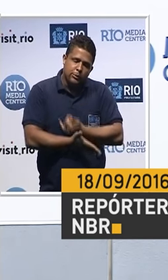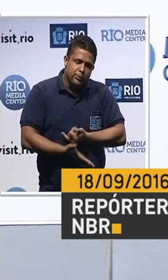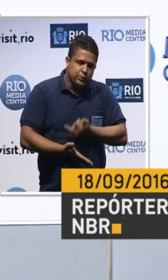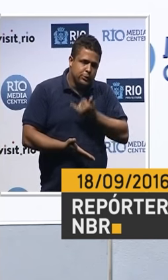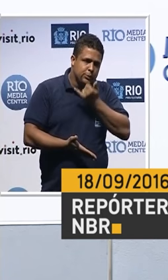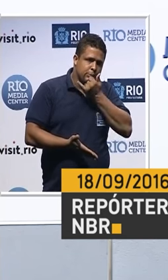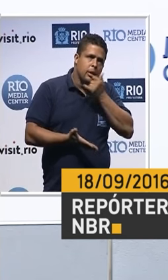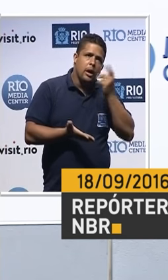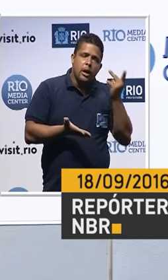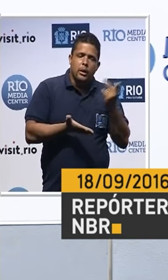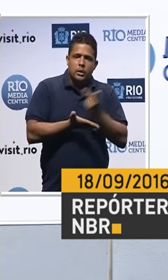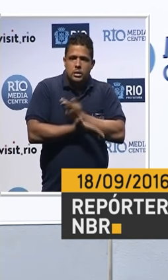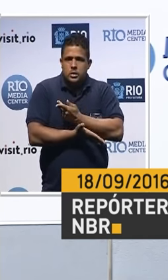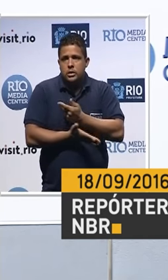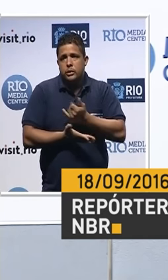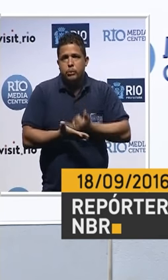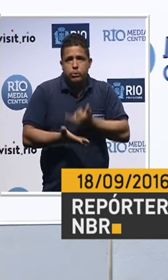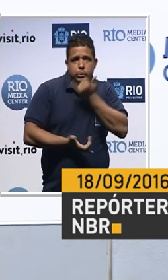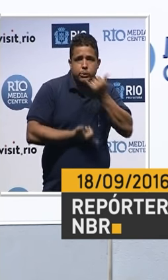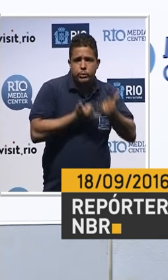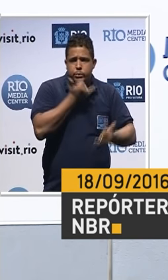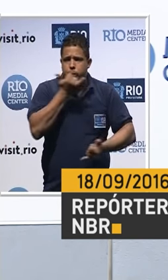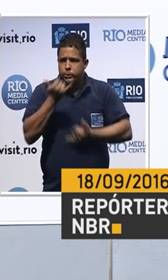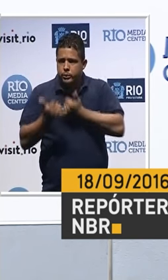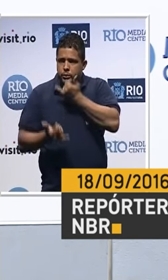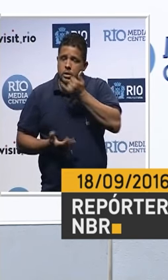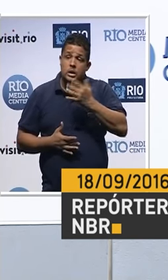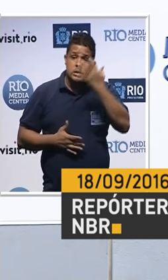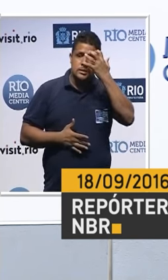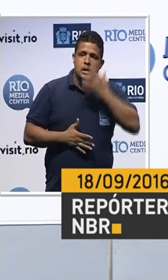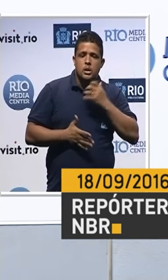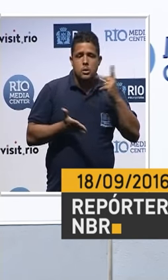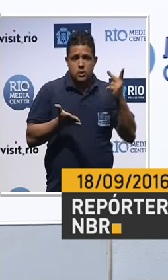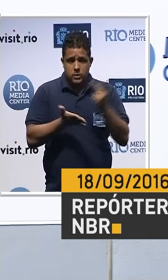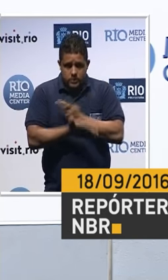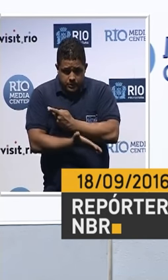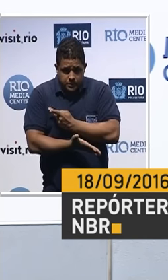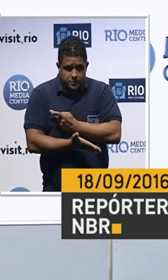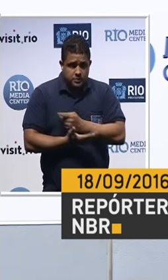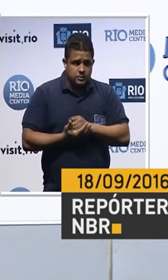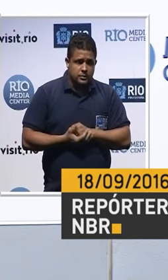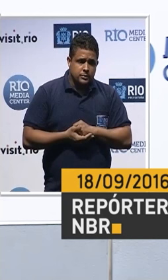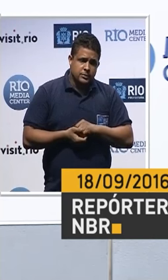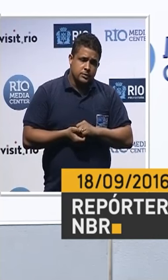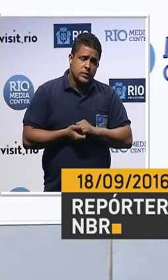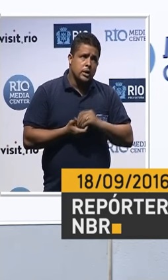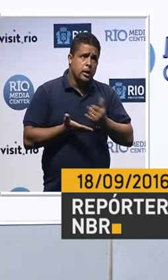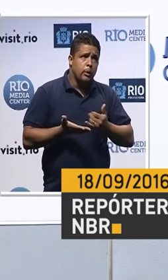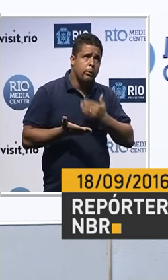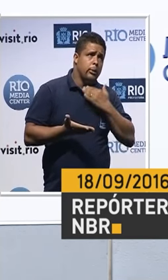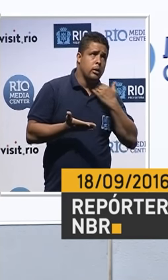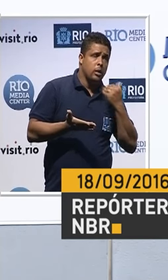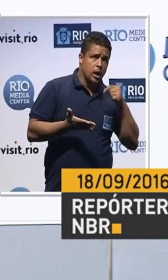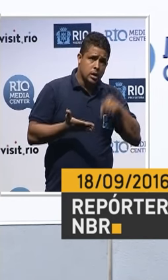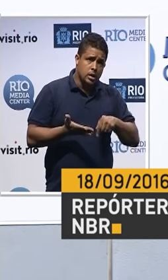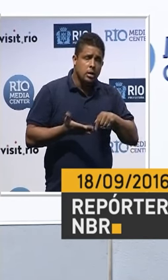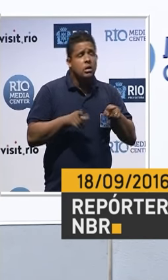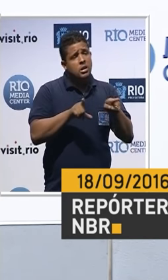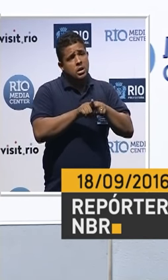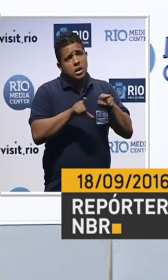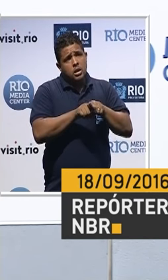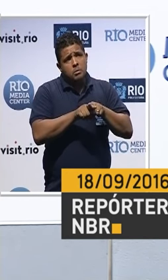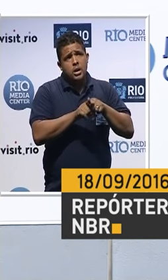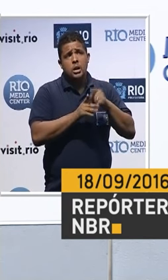infelizmente, a ocorrência de acidentes fatais. Ocorreram aqui, como já ocorreram em diversas das